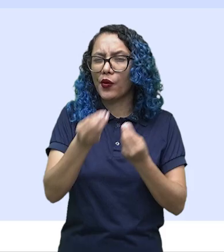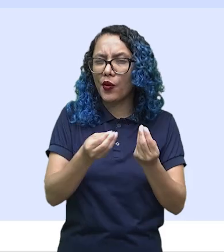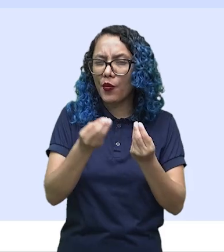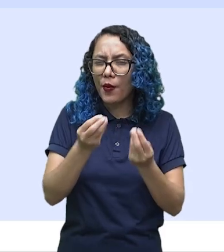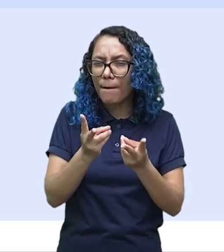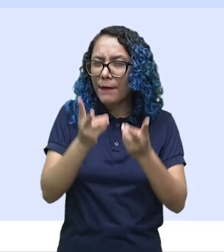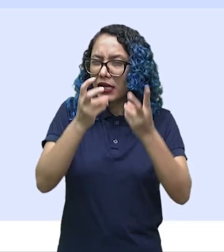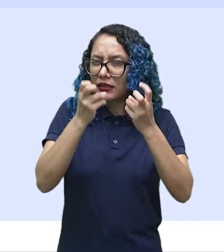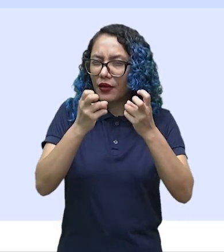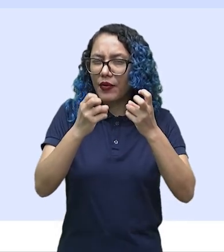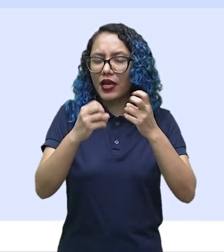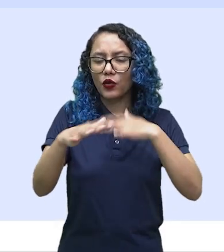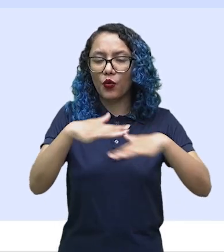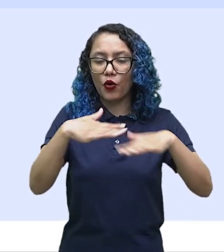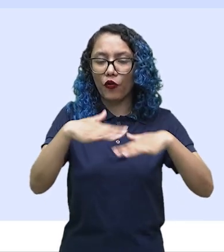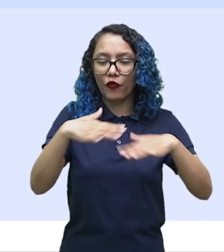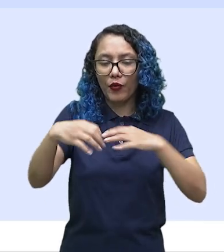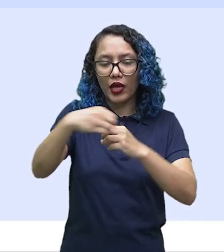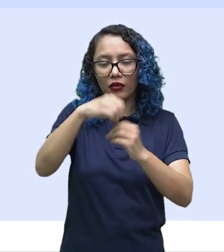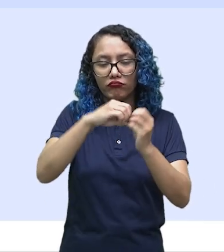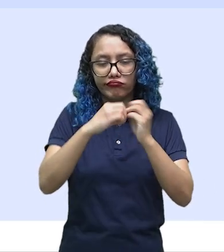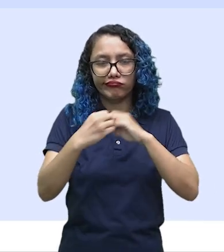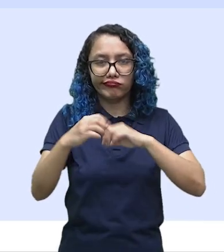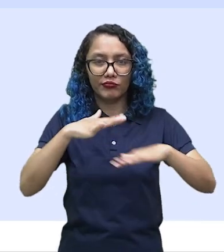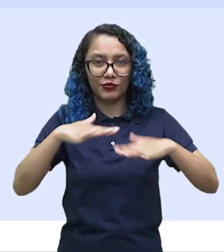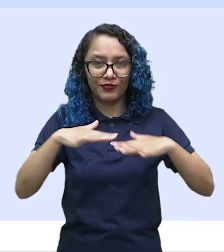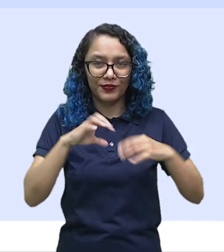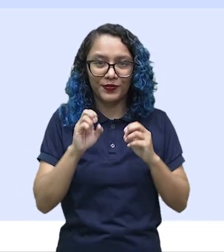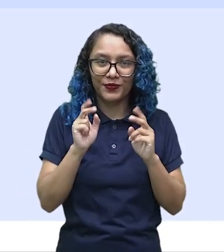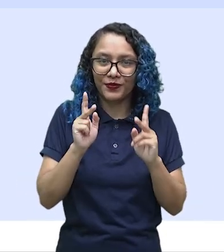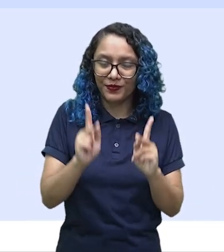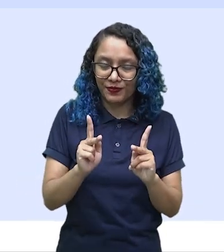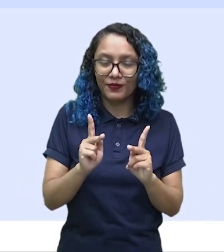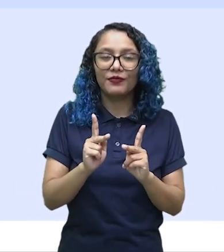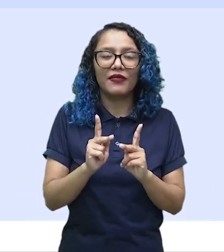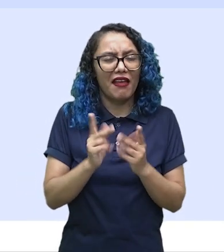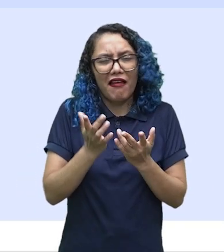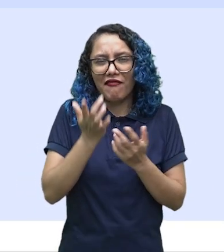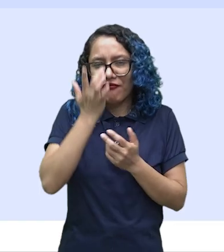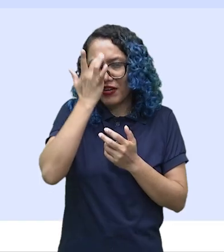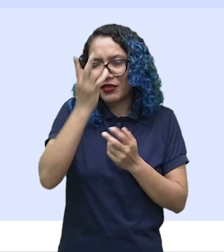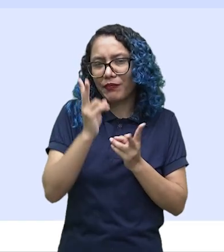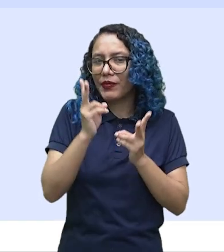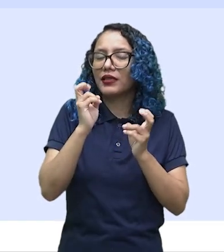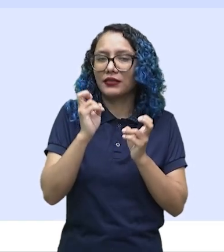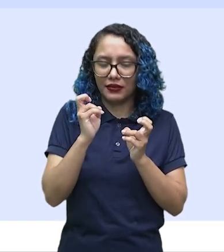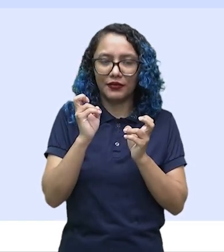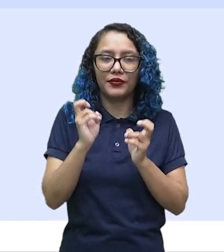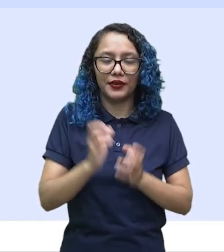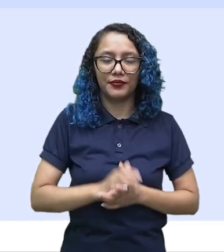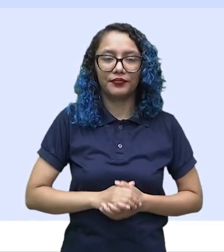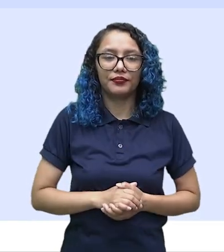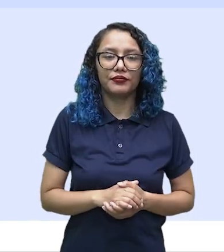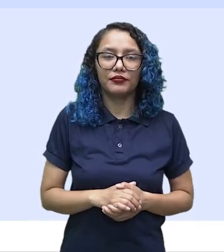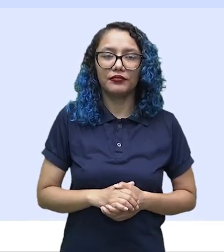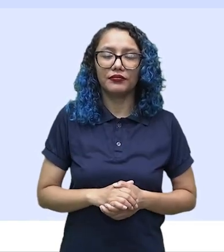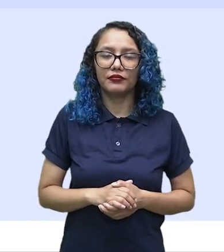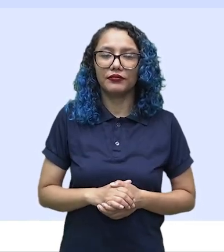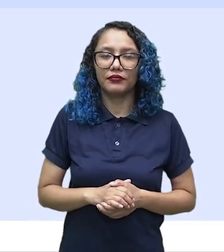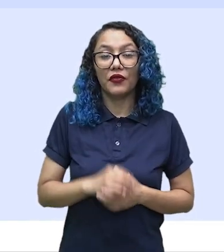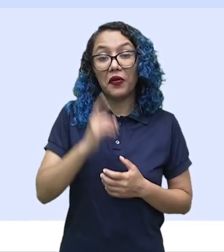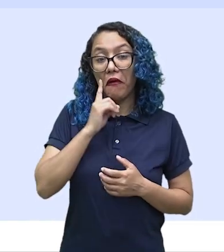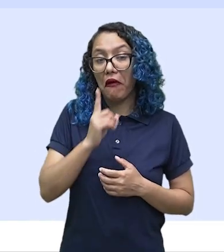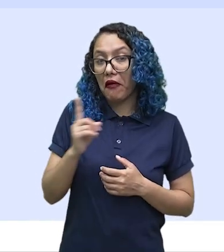da agitação das moléculas. E isso é fácil, né? Observar a partir